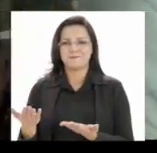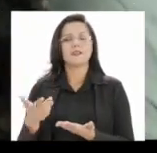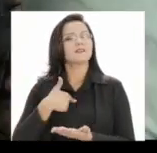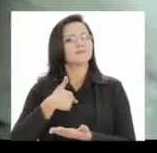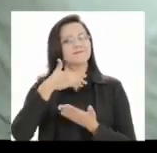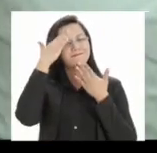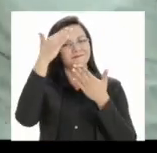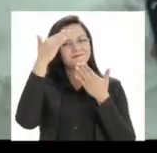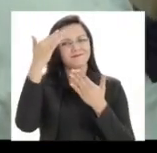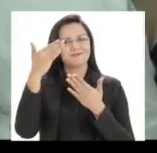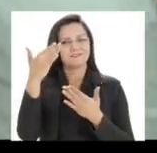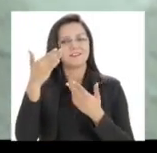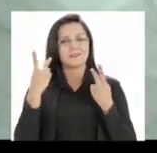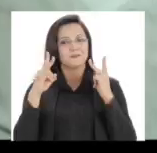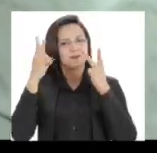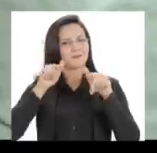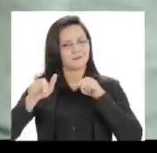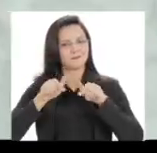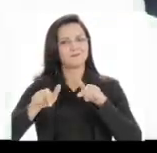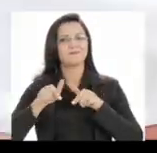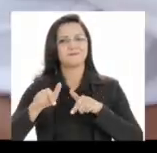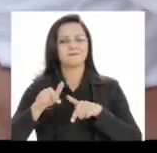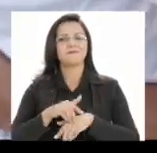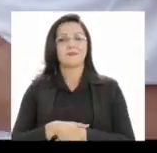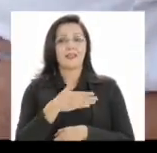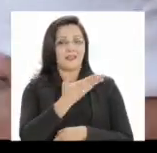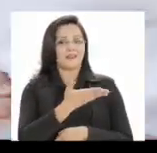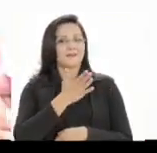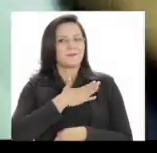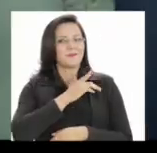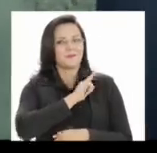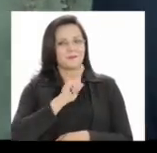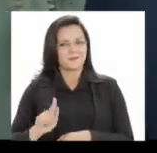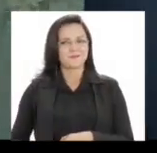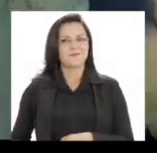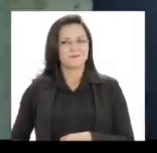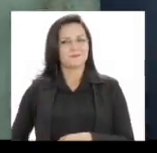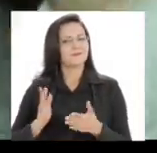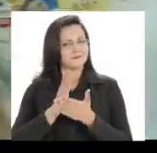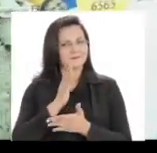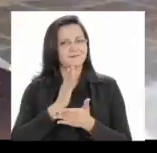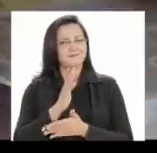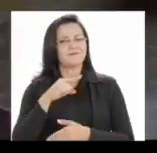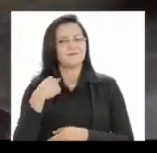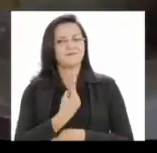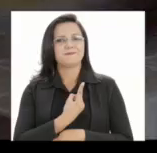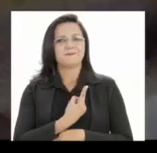Mas olha, vamos fazer essa vitória. Honrado, trabalhando muito. Esse que é meu governador. É nóis! É nóis! É